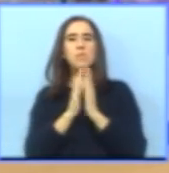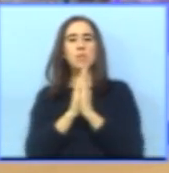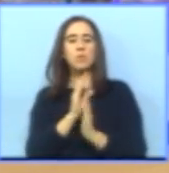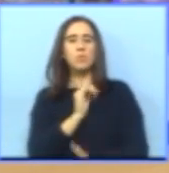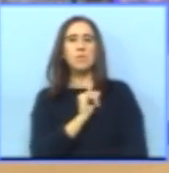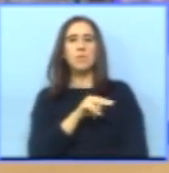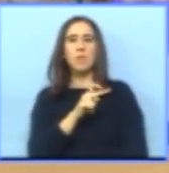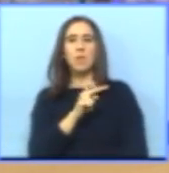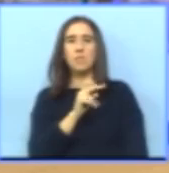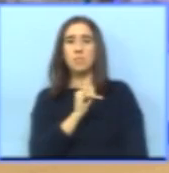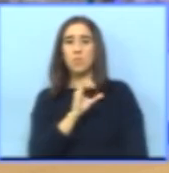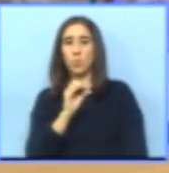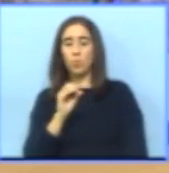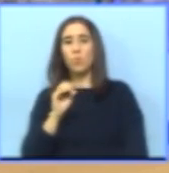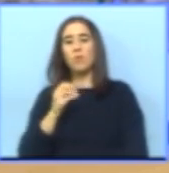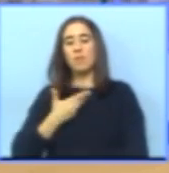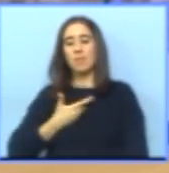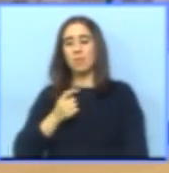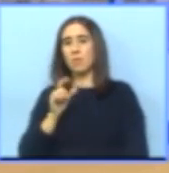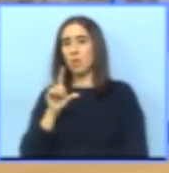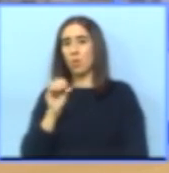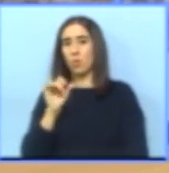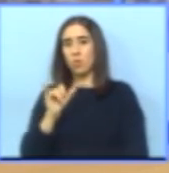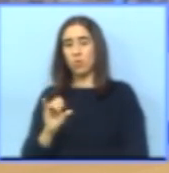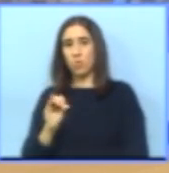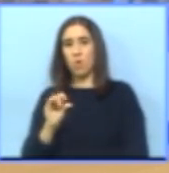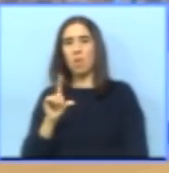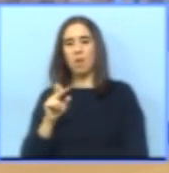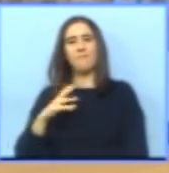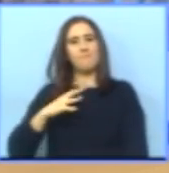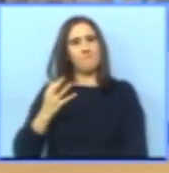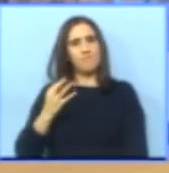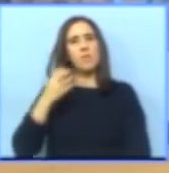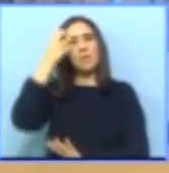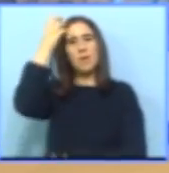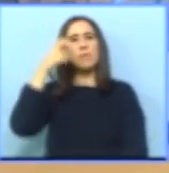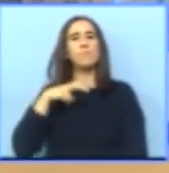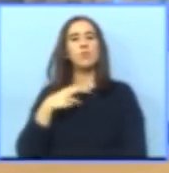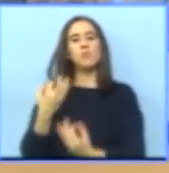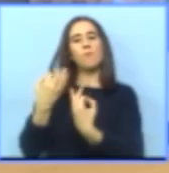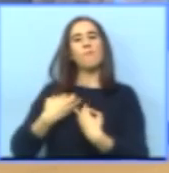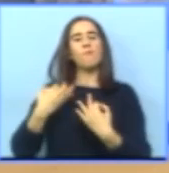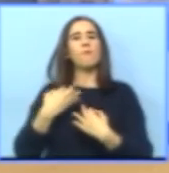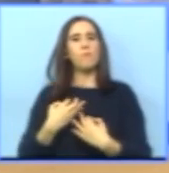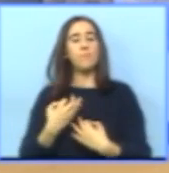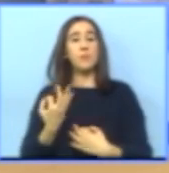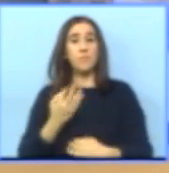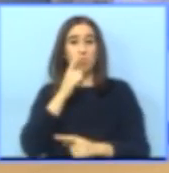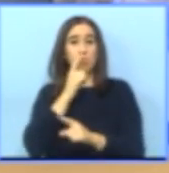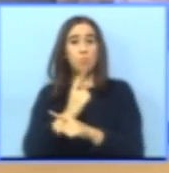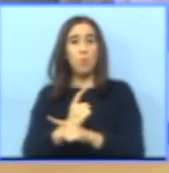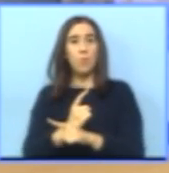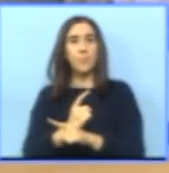que havia, digamos, da parte do rei português uma atitude bastante favorável. Portanto, ao mesmo tempo que